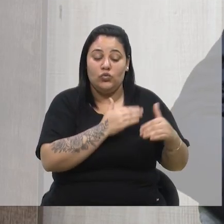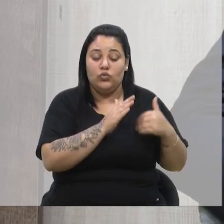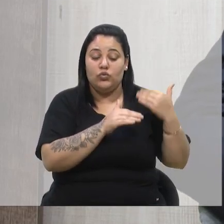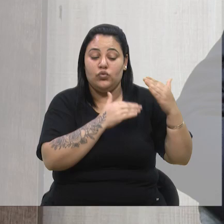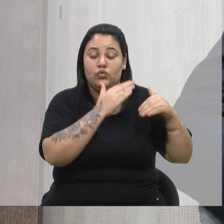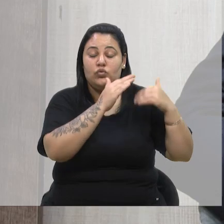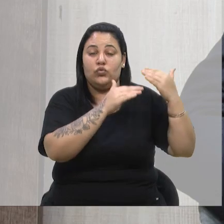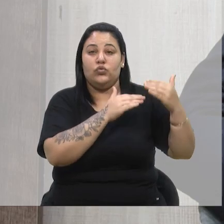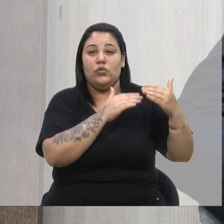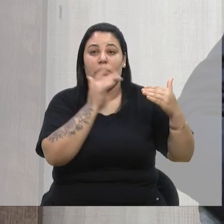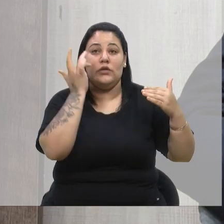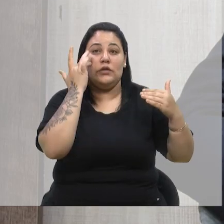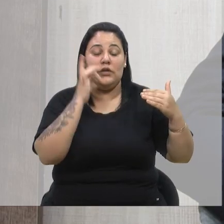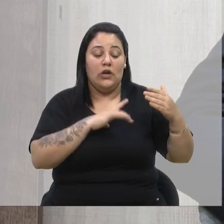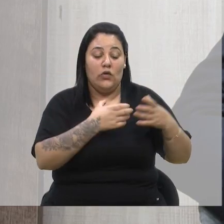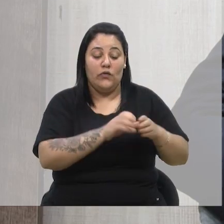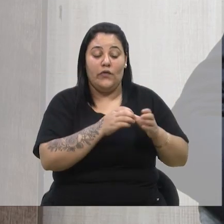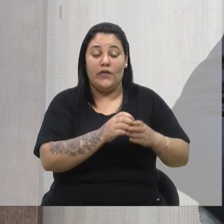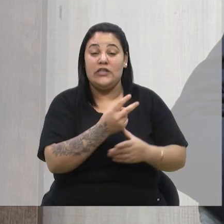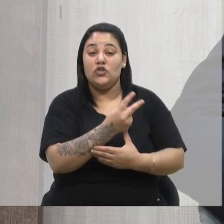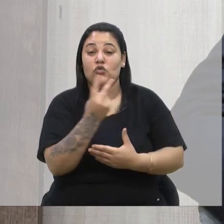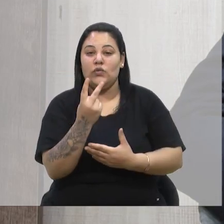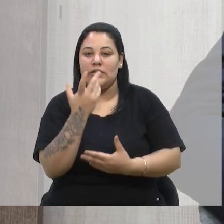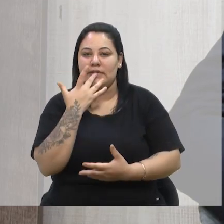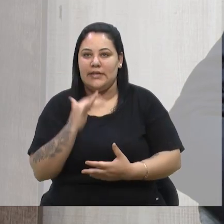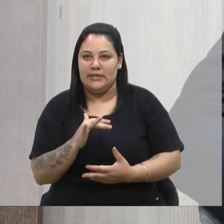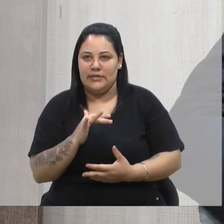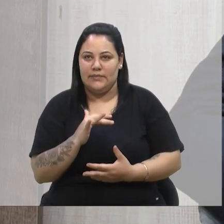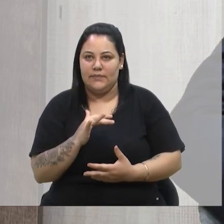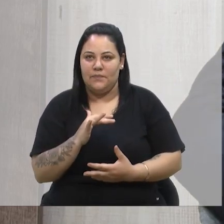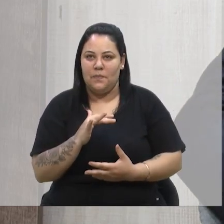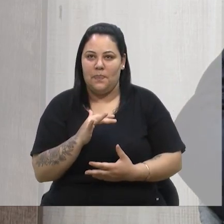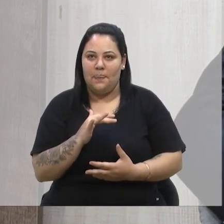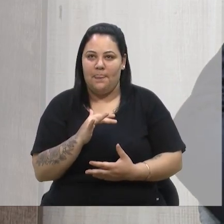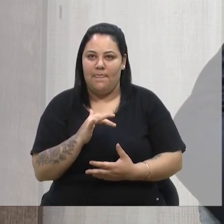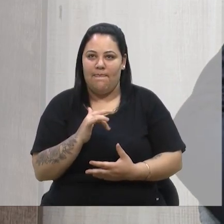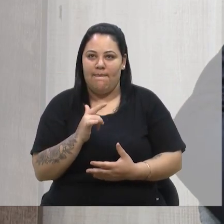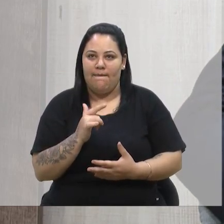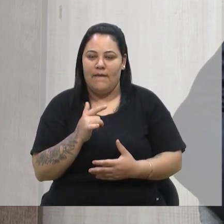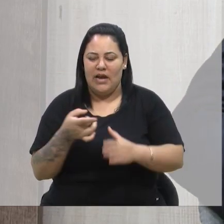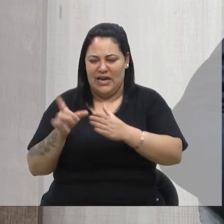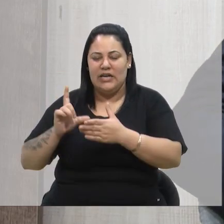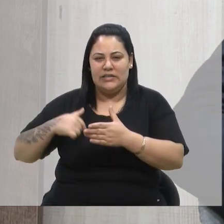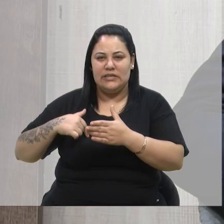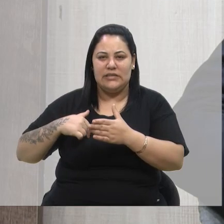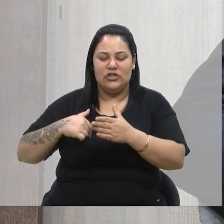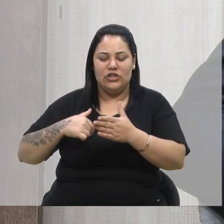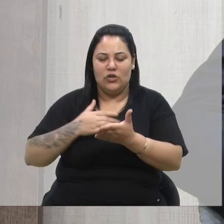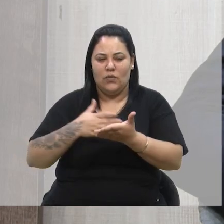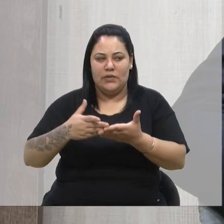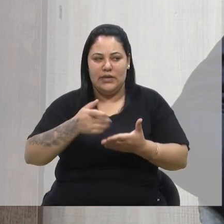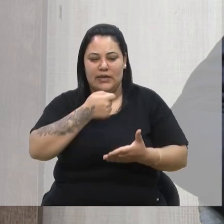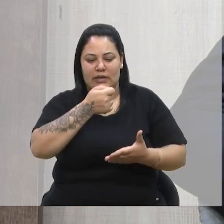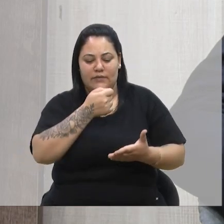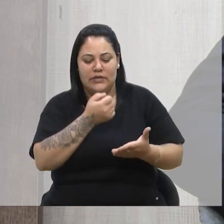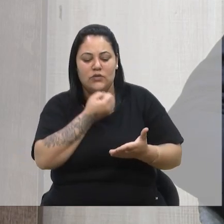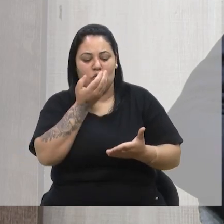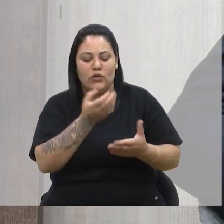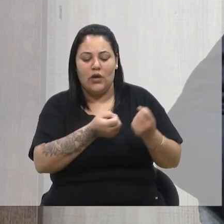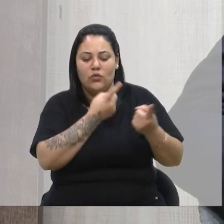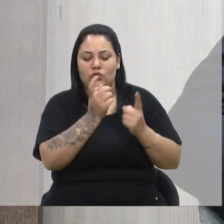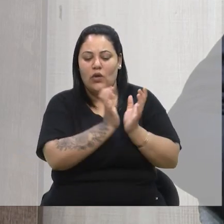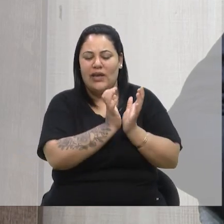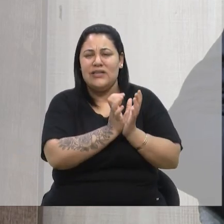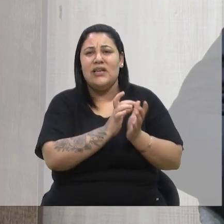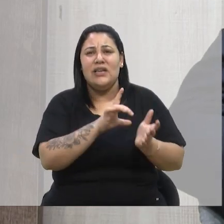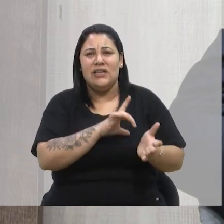vai se dando numa convivência entre duas crianças. Na preparação aqui para a entrevista, eu comentava com alguns colegas, tem